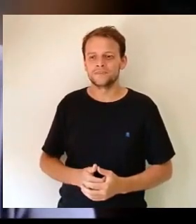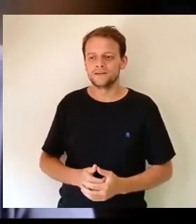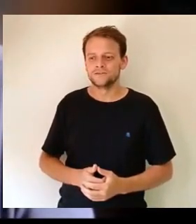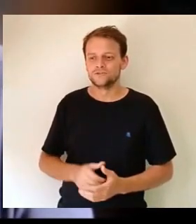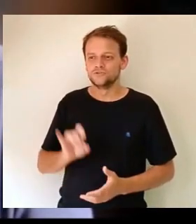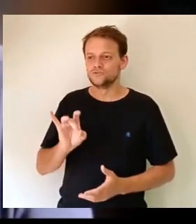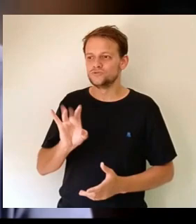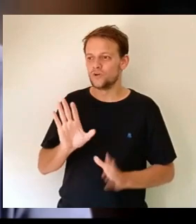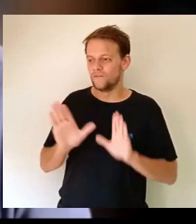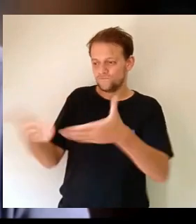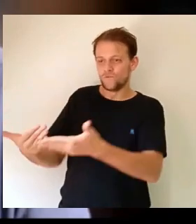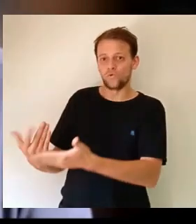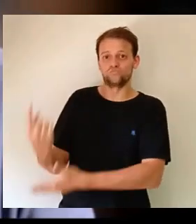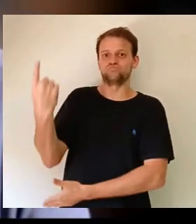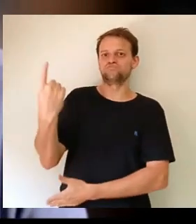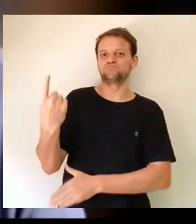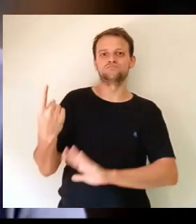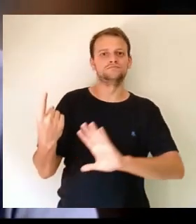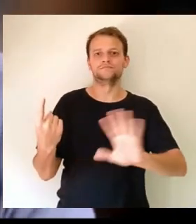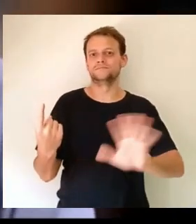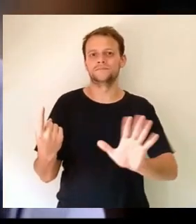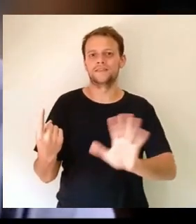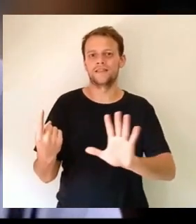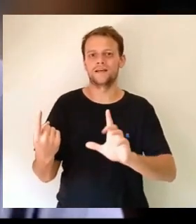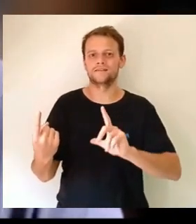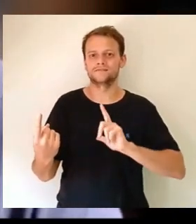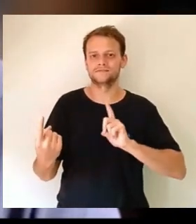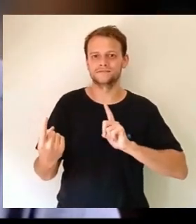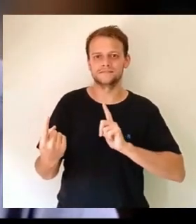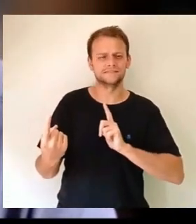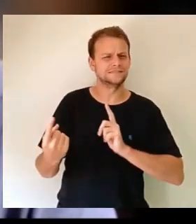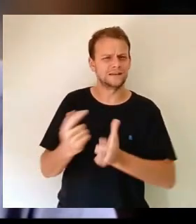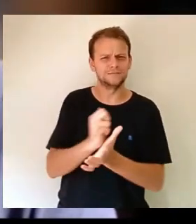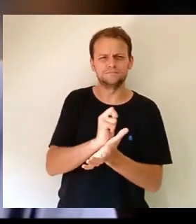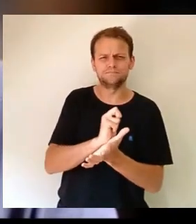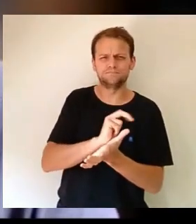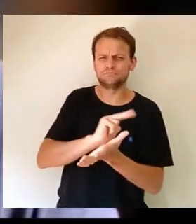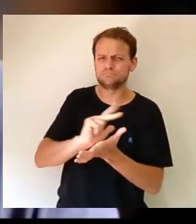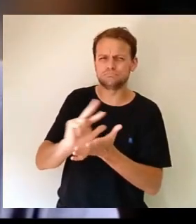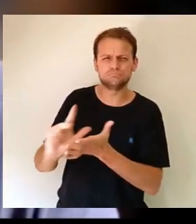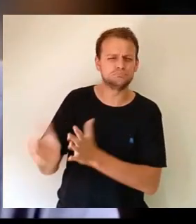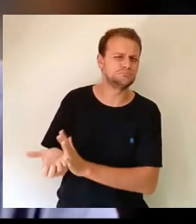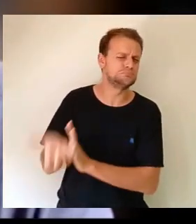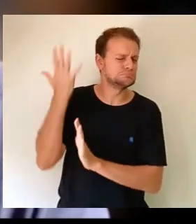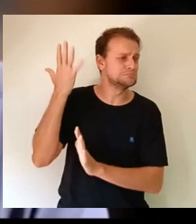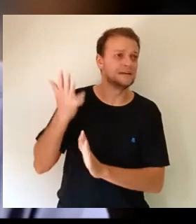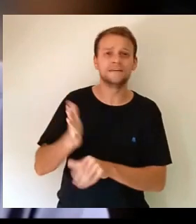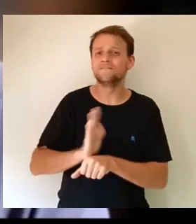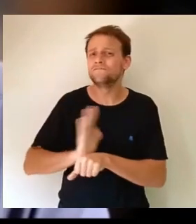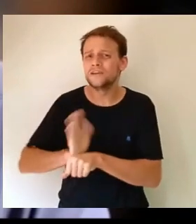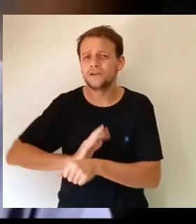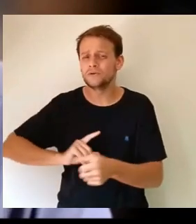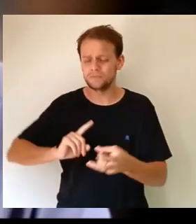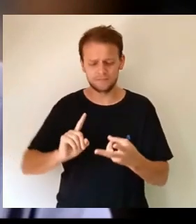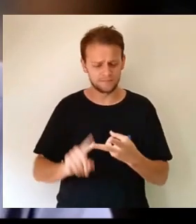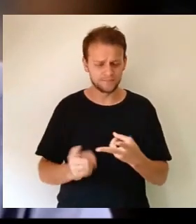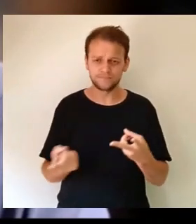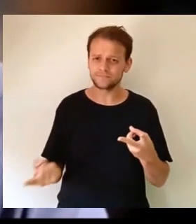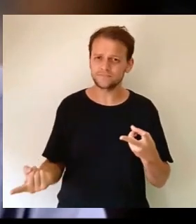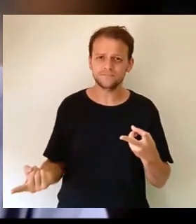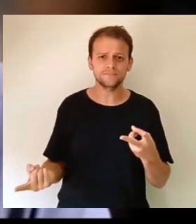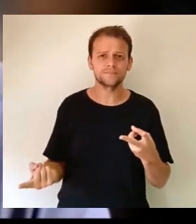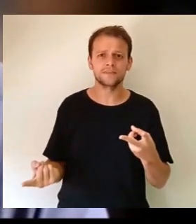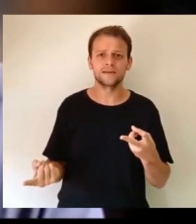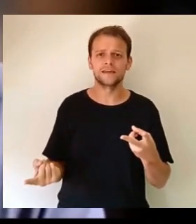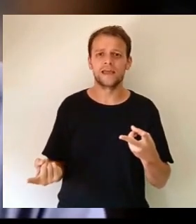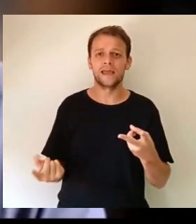é sobre uma vertente só da inclusão, né, da pessoa com deficiente. Então tem coisas, fala sobre